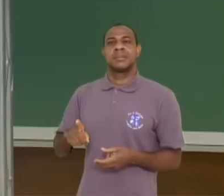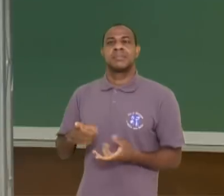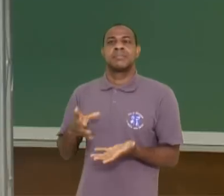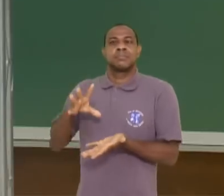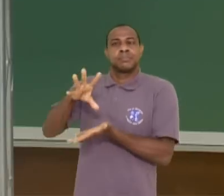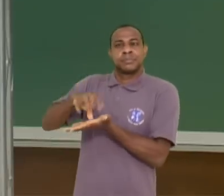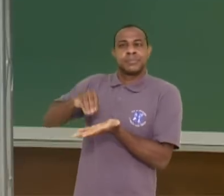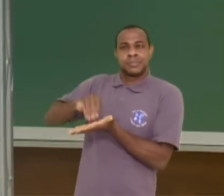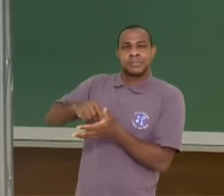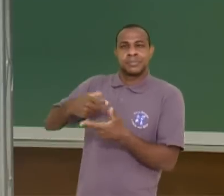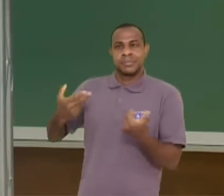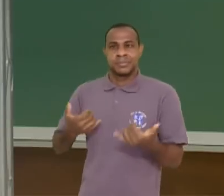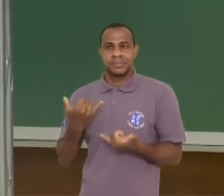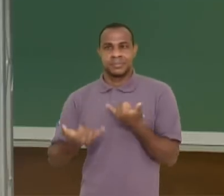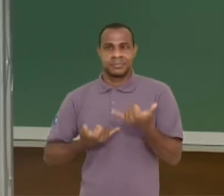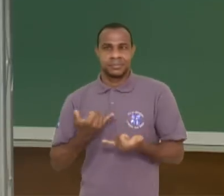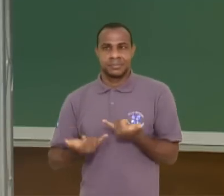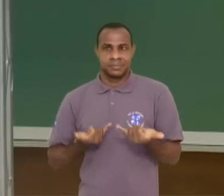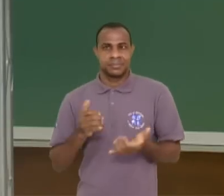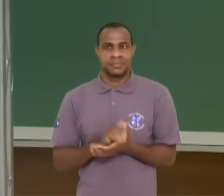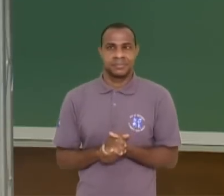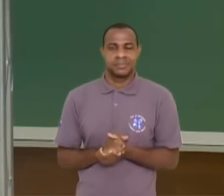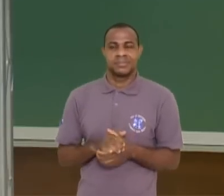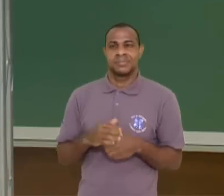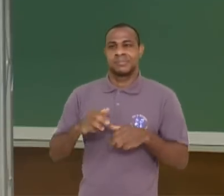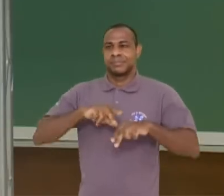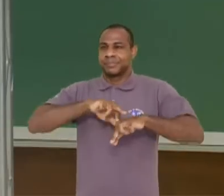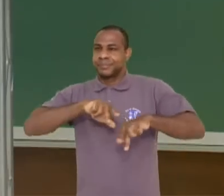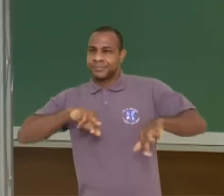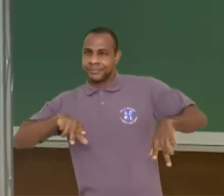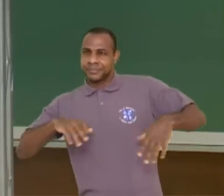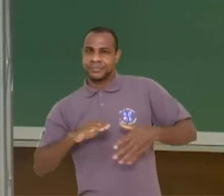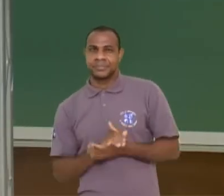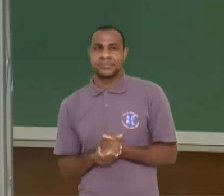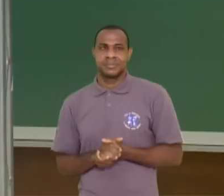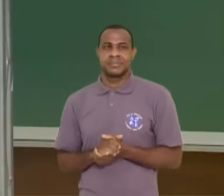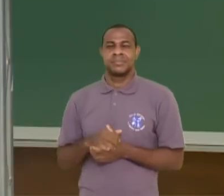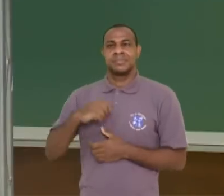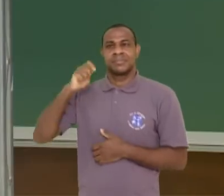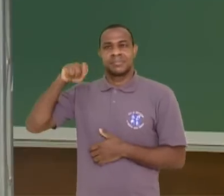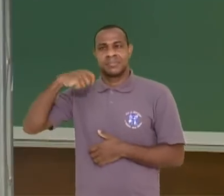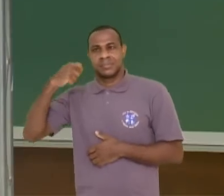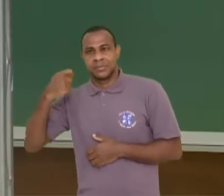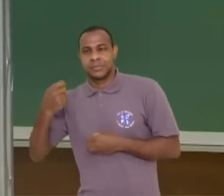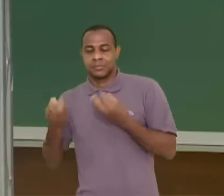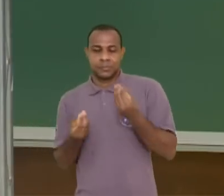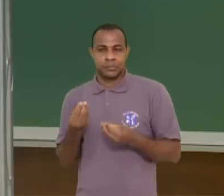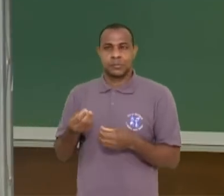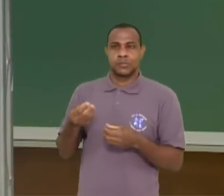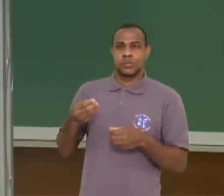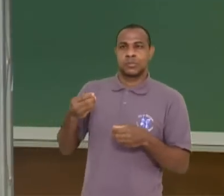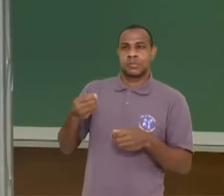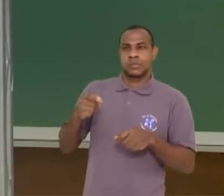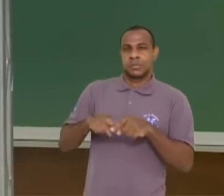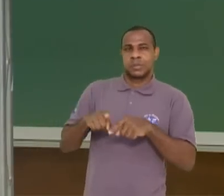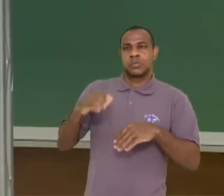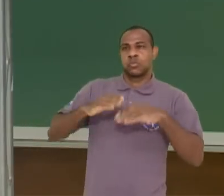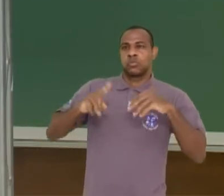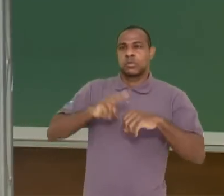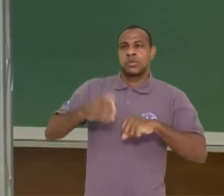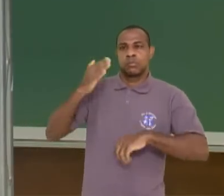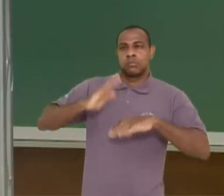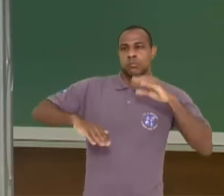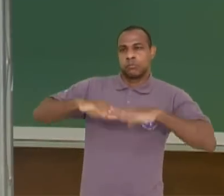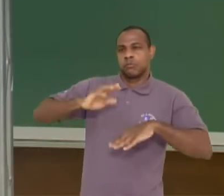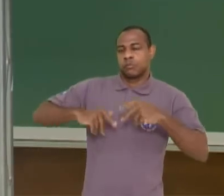questão de jogos de dramaturgia, né, utilizado por atores, utilizados em ambiente profissional, que também podem ser utilizados